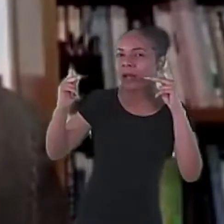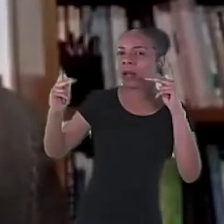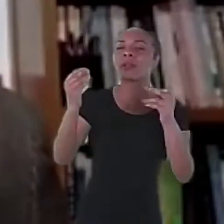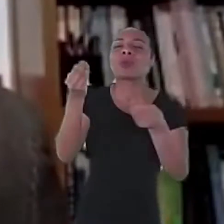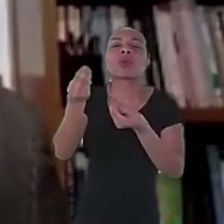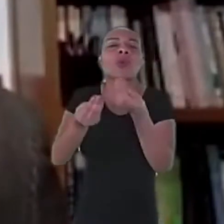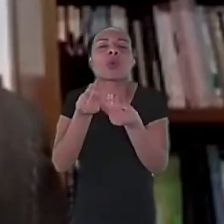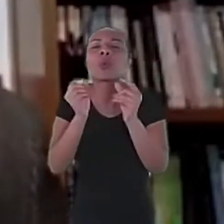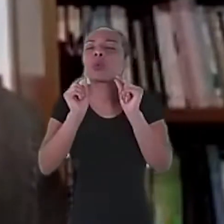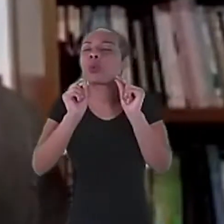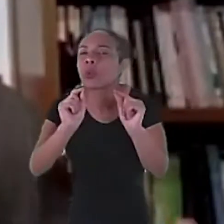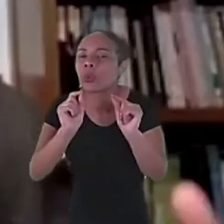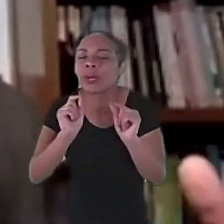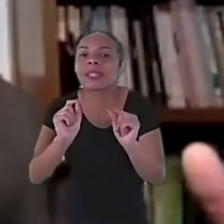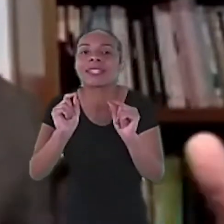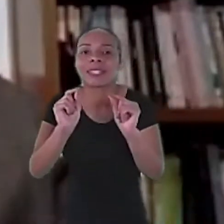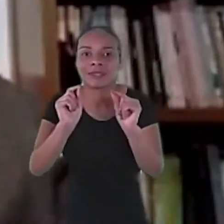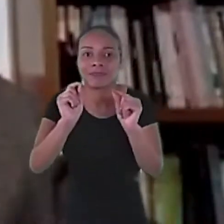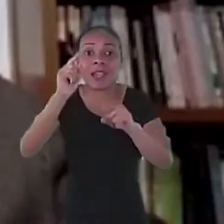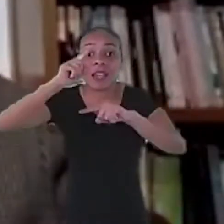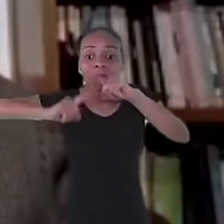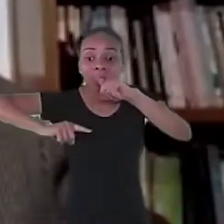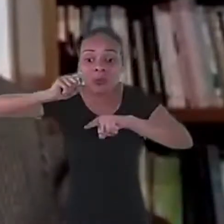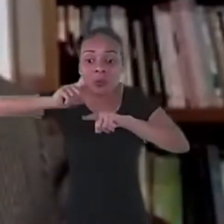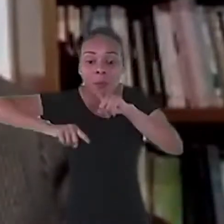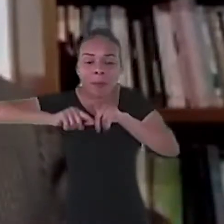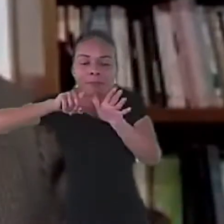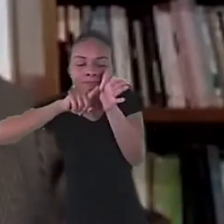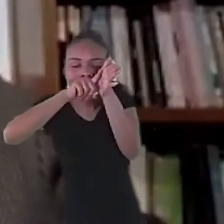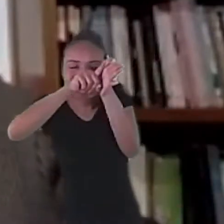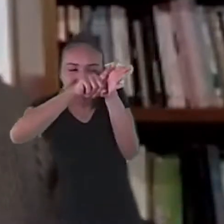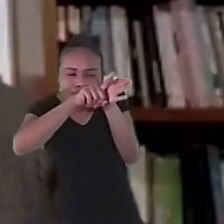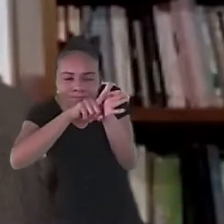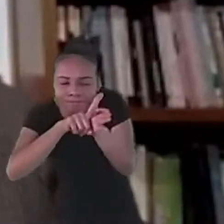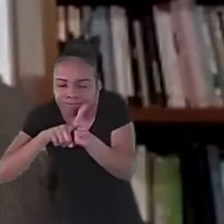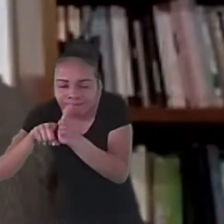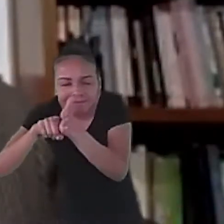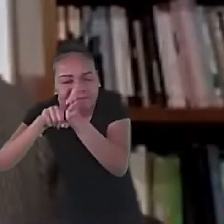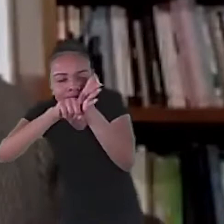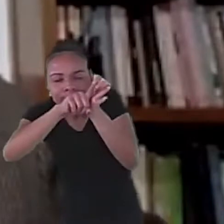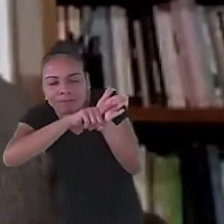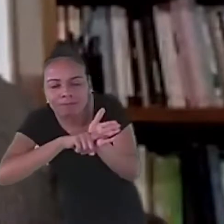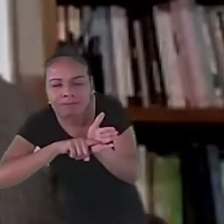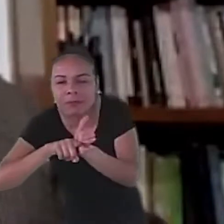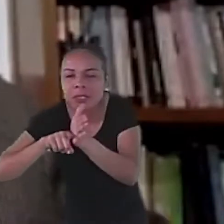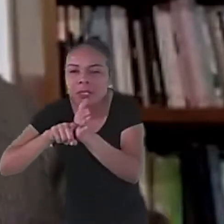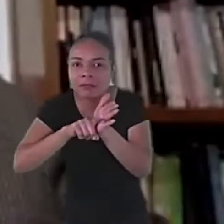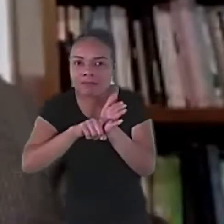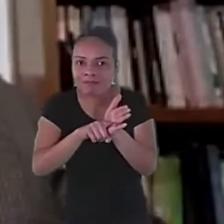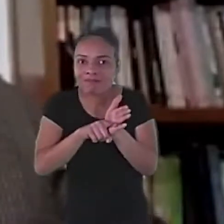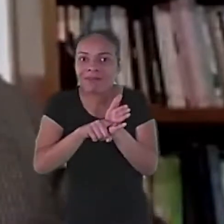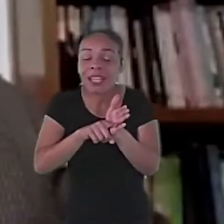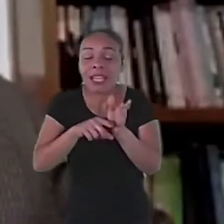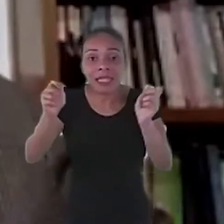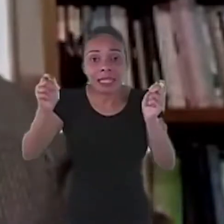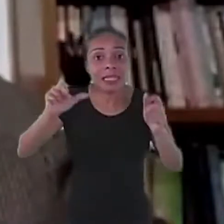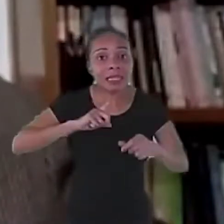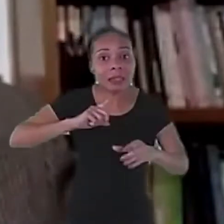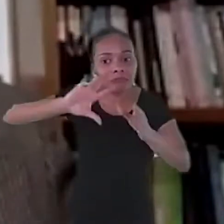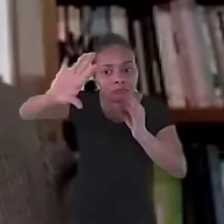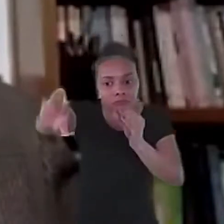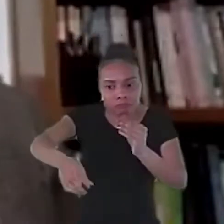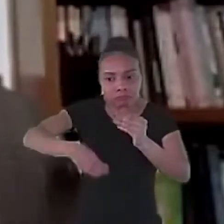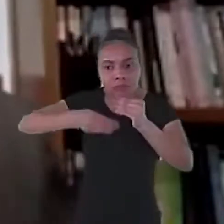de investigação, trazendo certas concepções que vão influenciar a